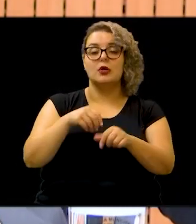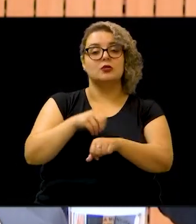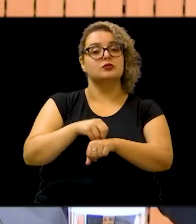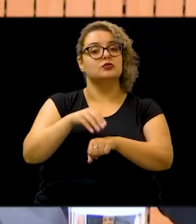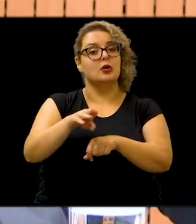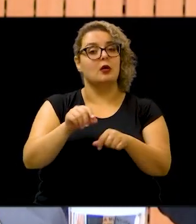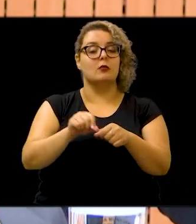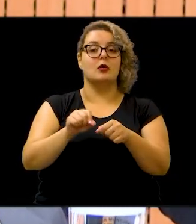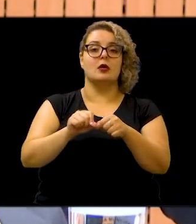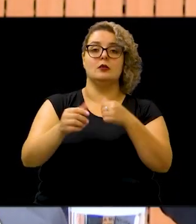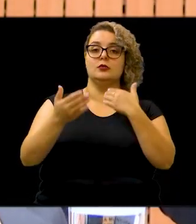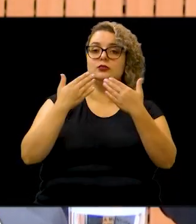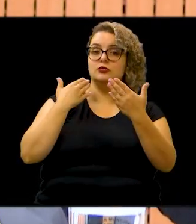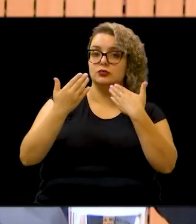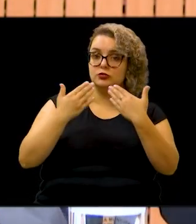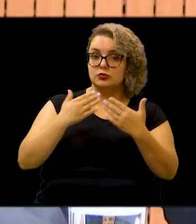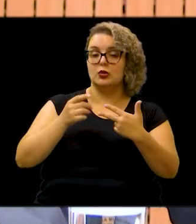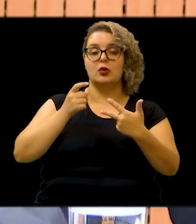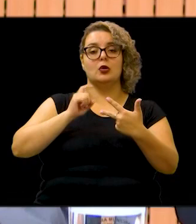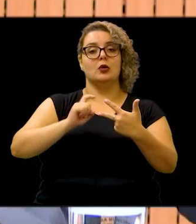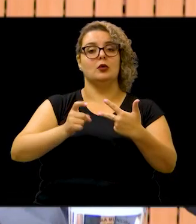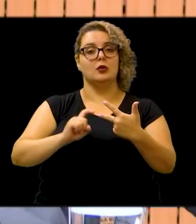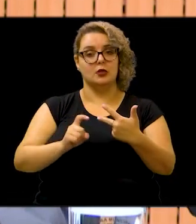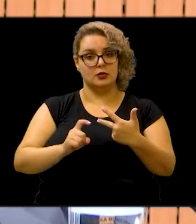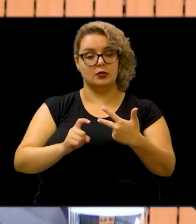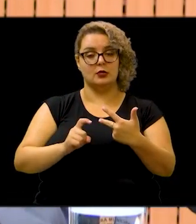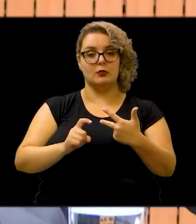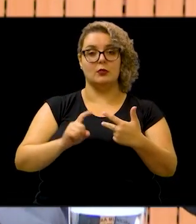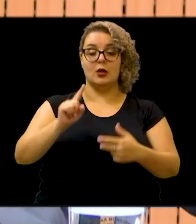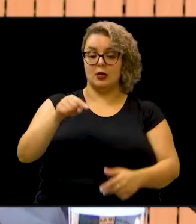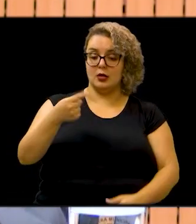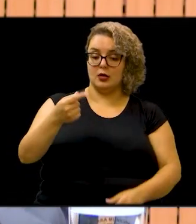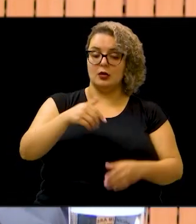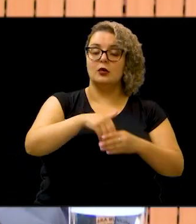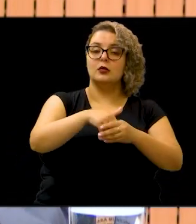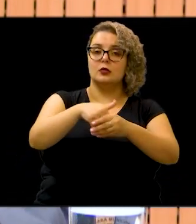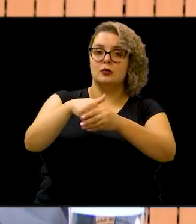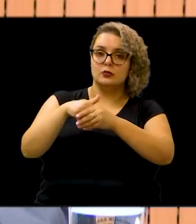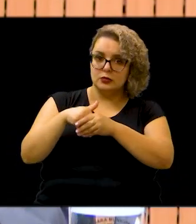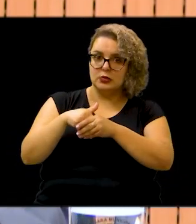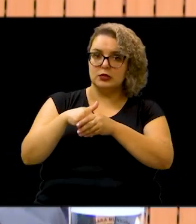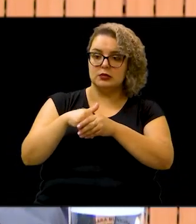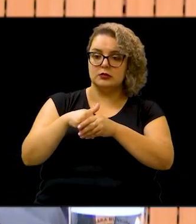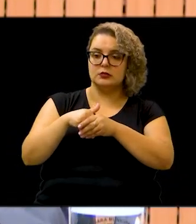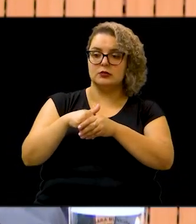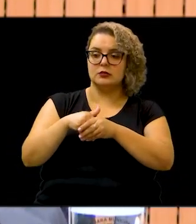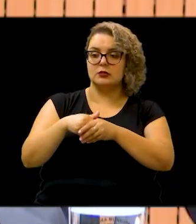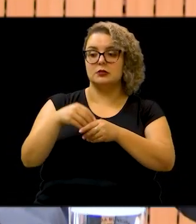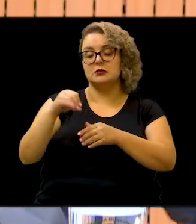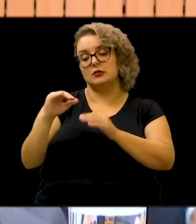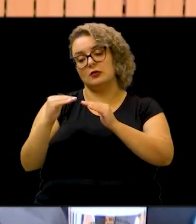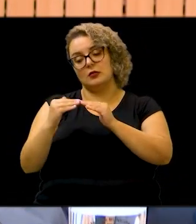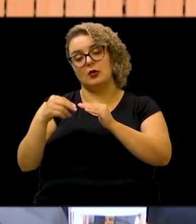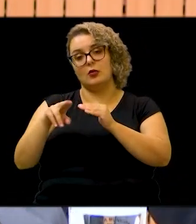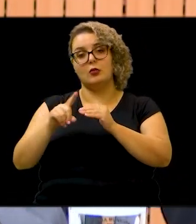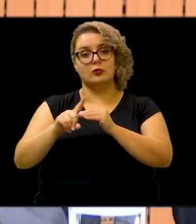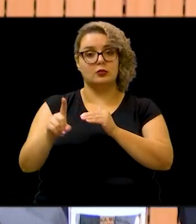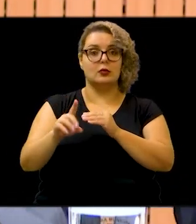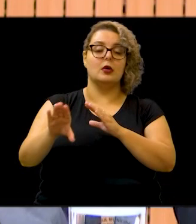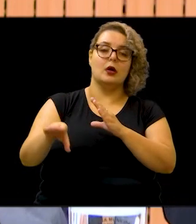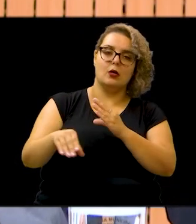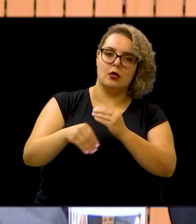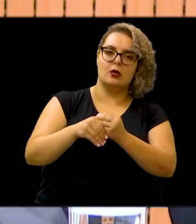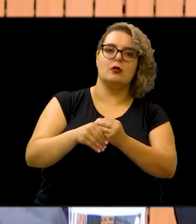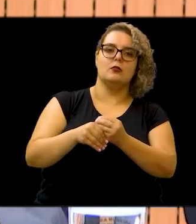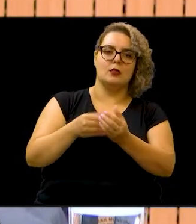compromisso de encaminhar e fazer uma conversa ao executivo para que a próxima votação, se vai ser favorável